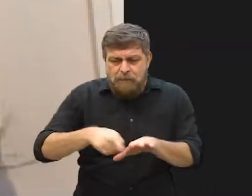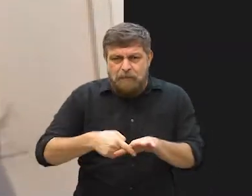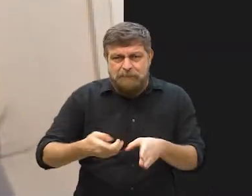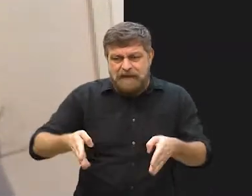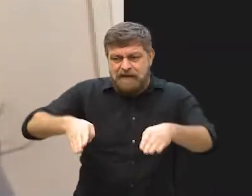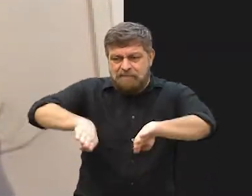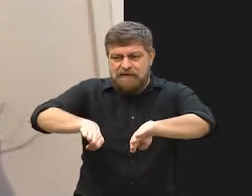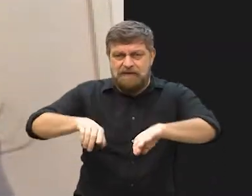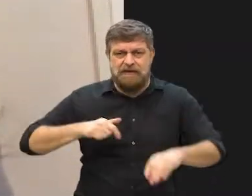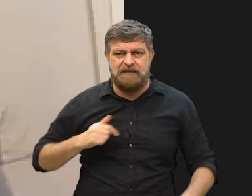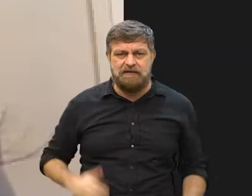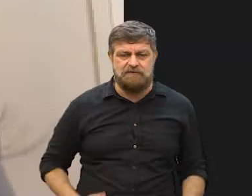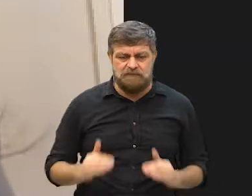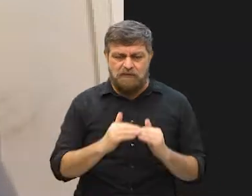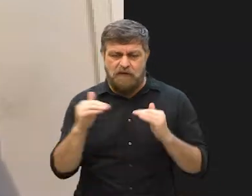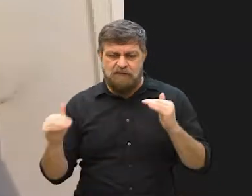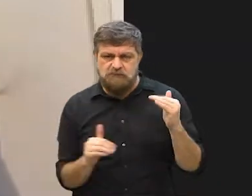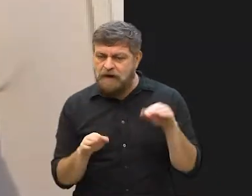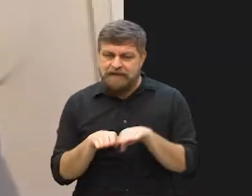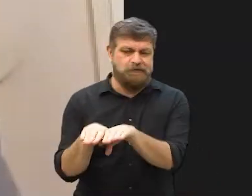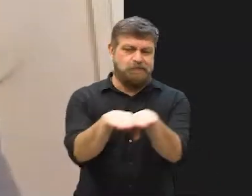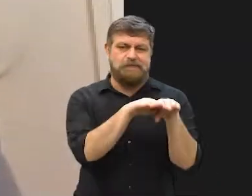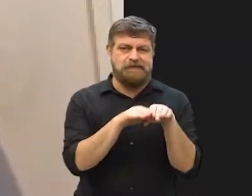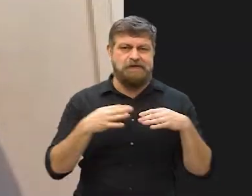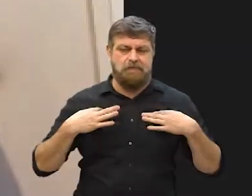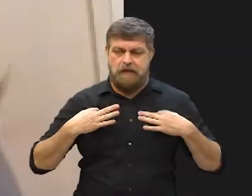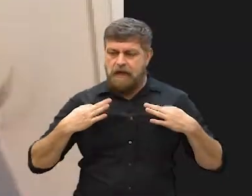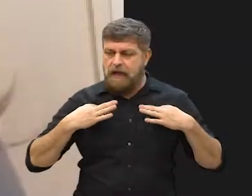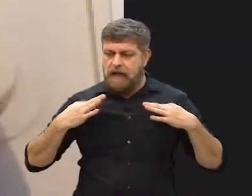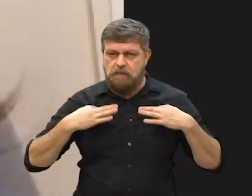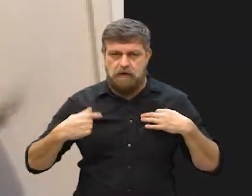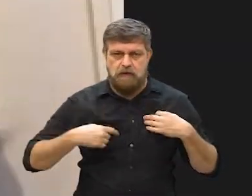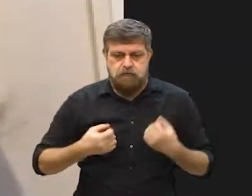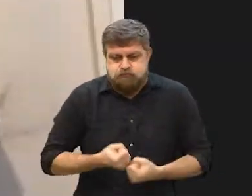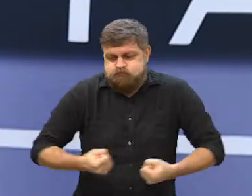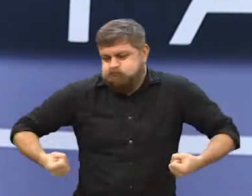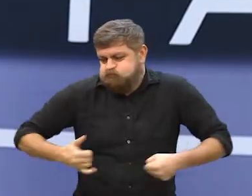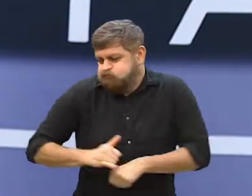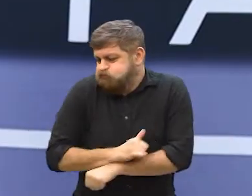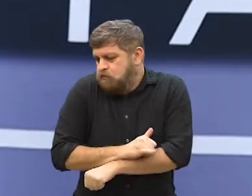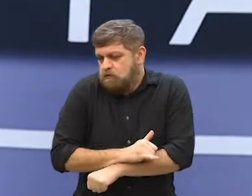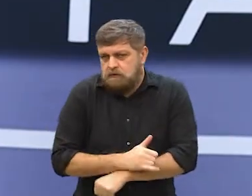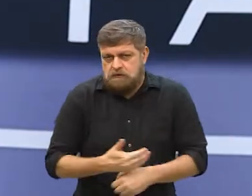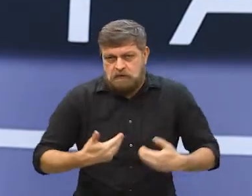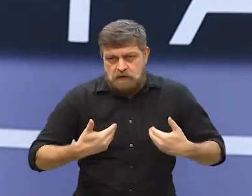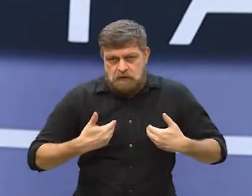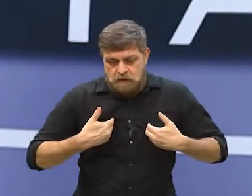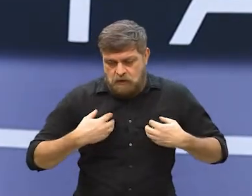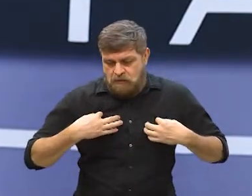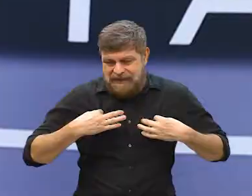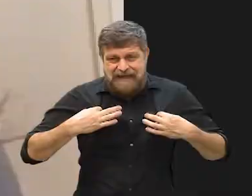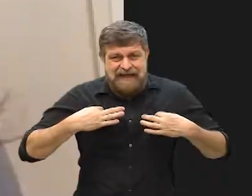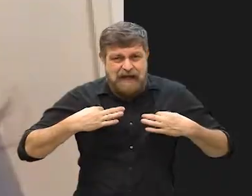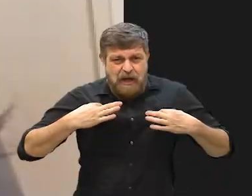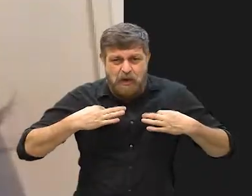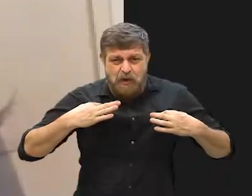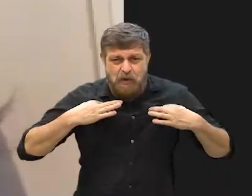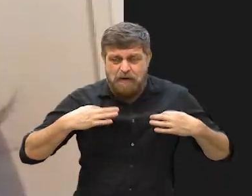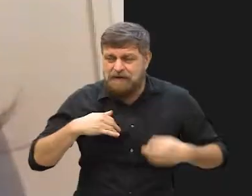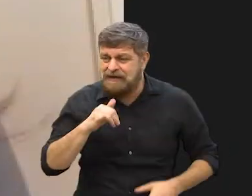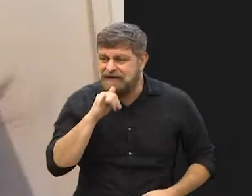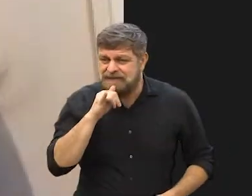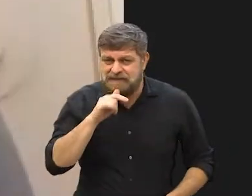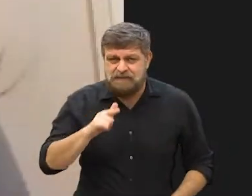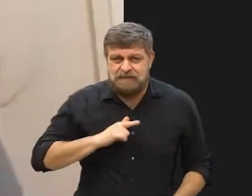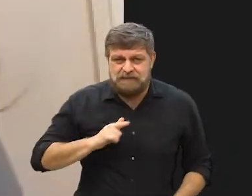estou fora do padrão. Então, a roupa para mim, estou acima do peso, né? Então, a roupa para mim, uma camisa